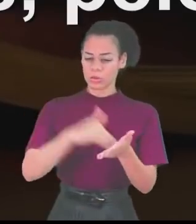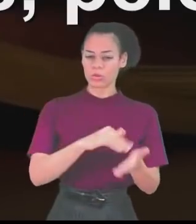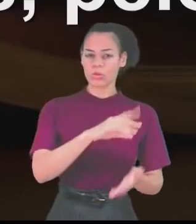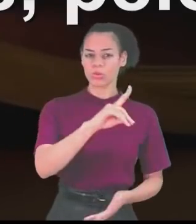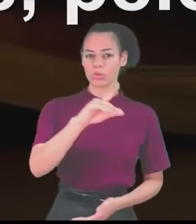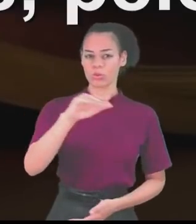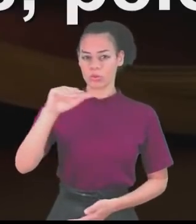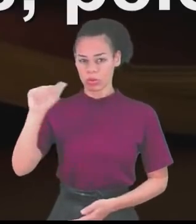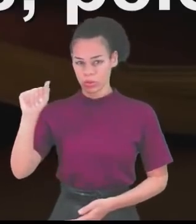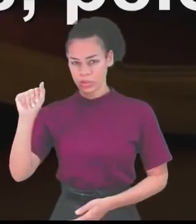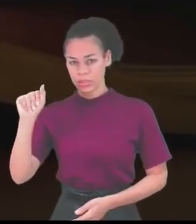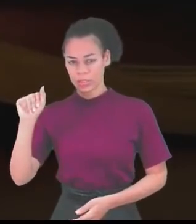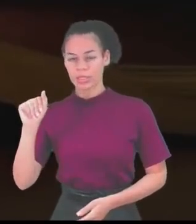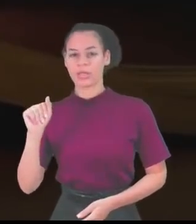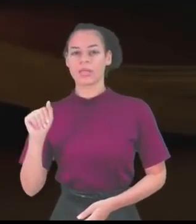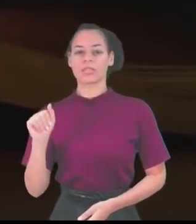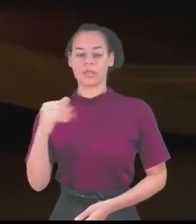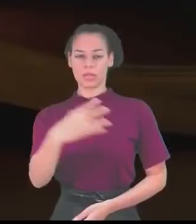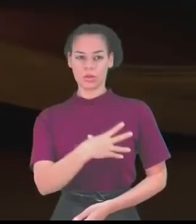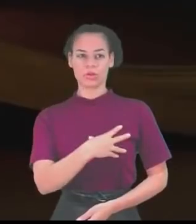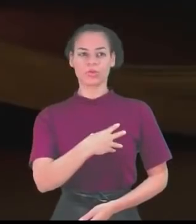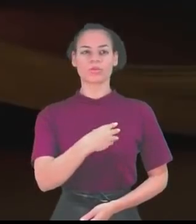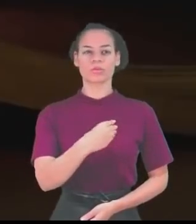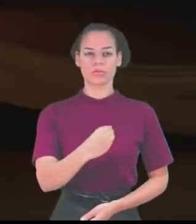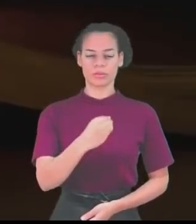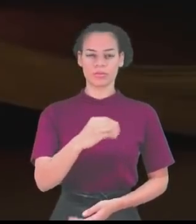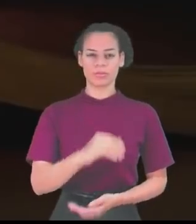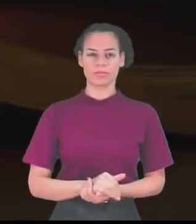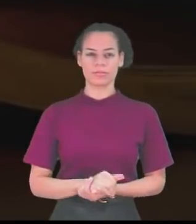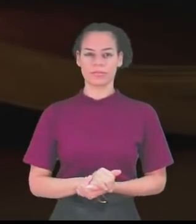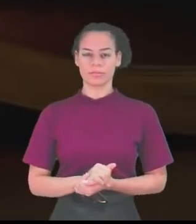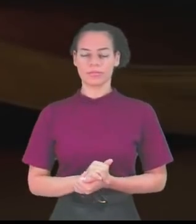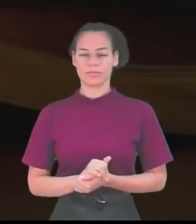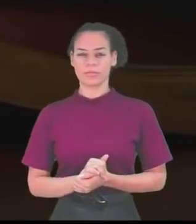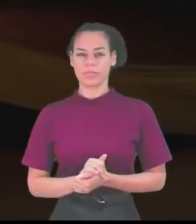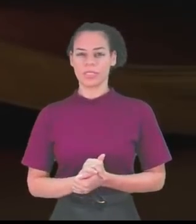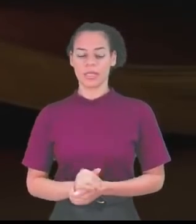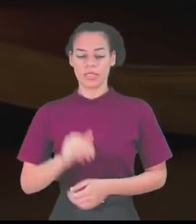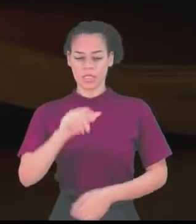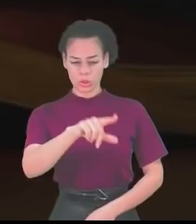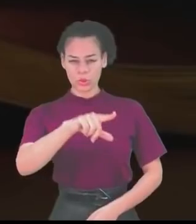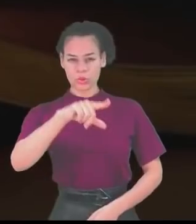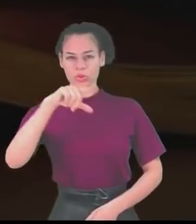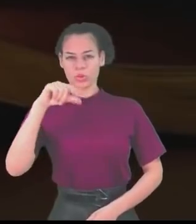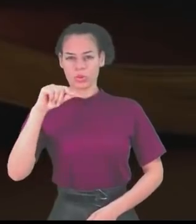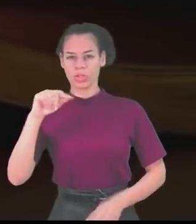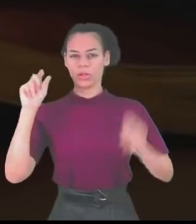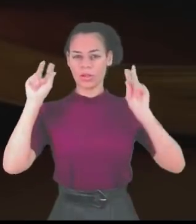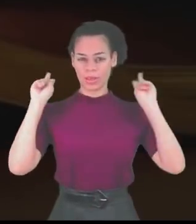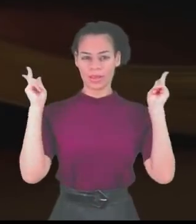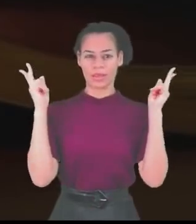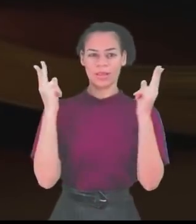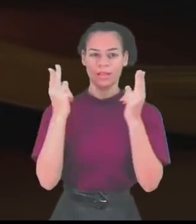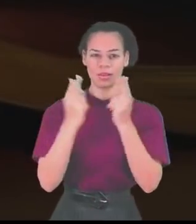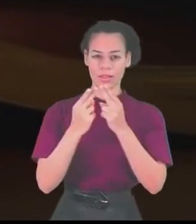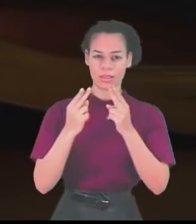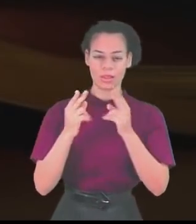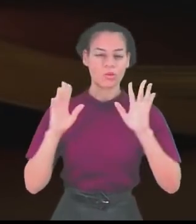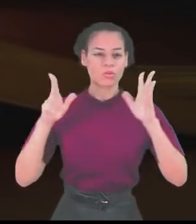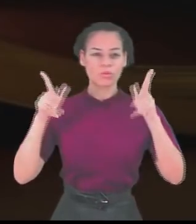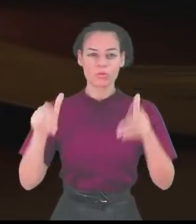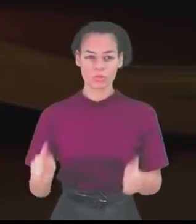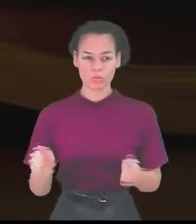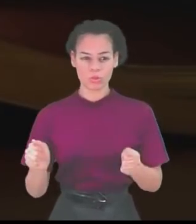pelo filho e a quem constituiu herdeiro de tudo por quê